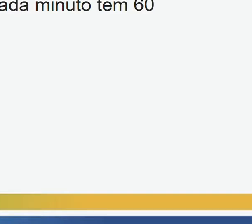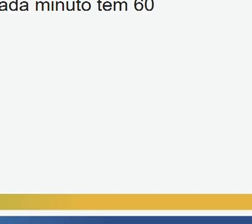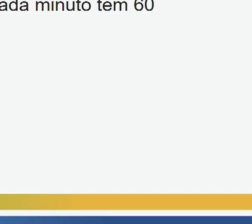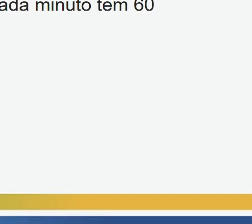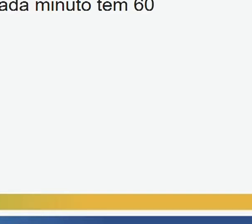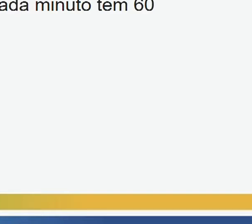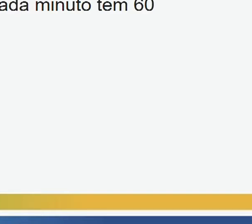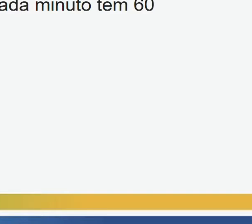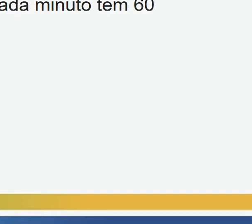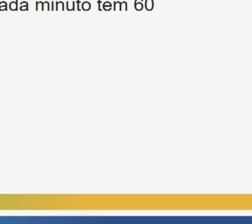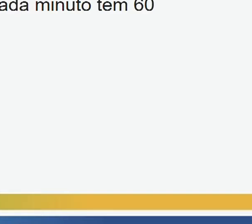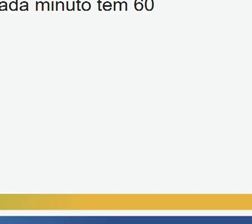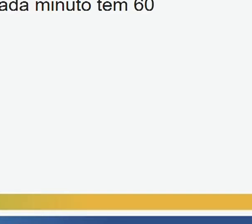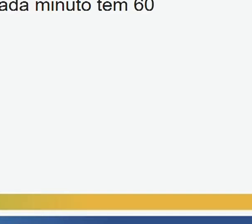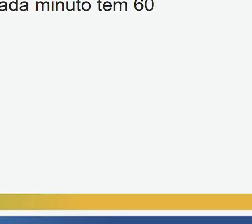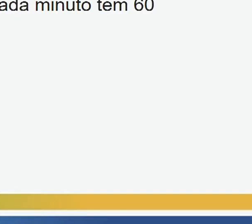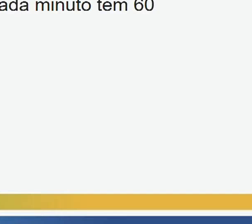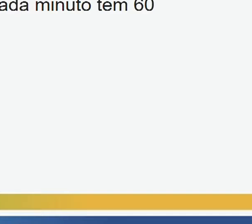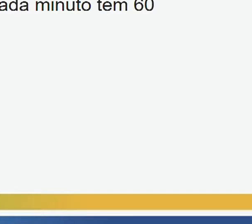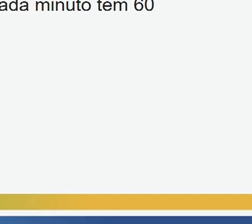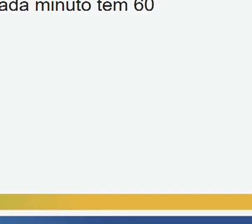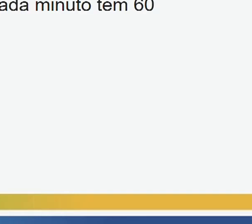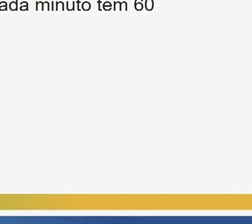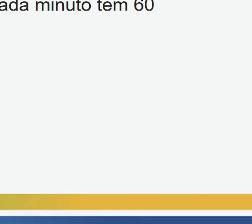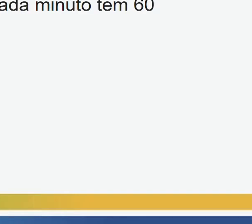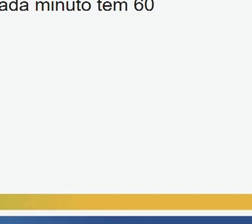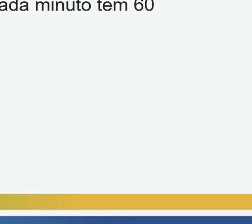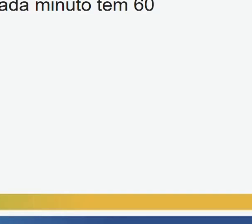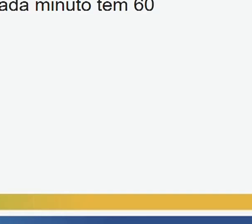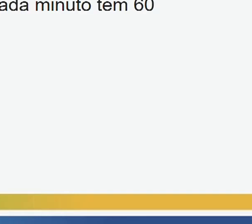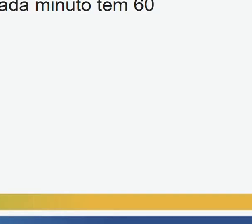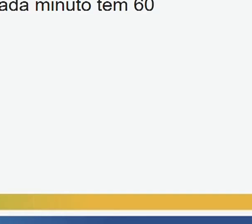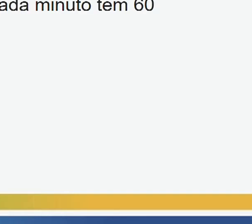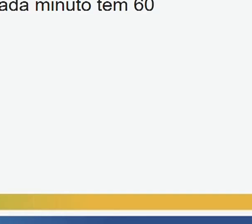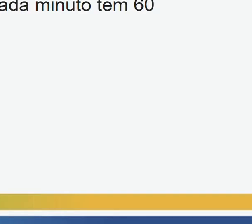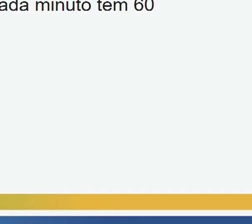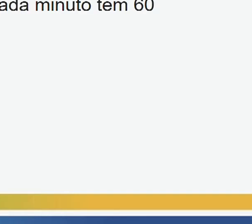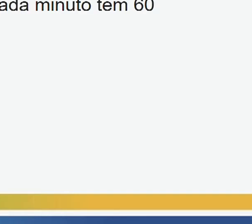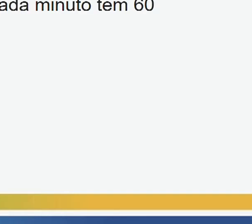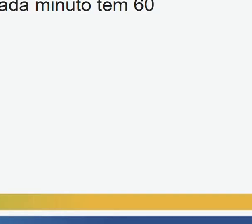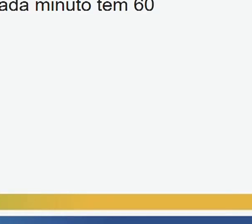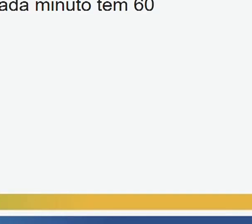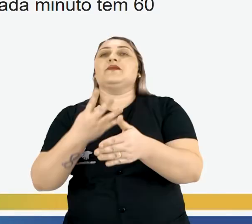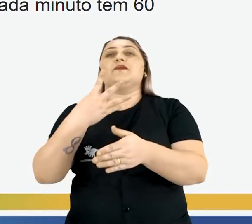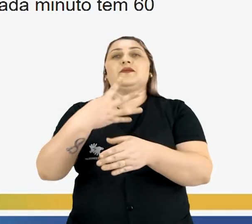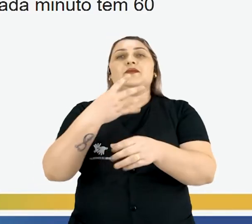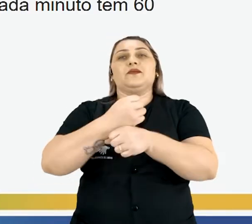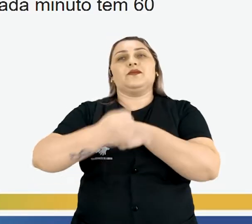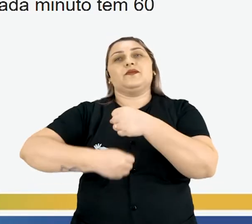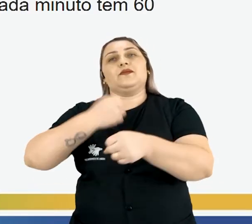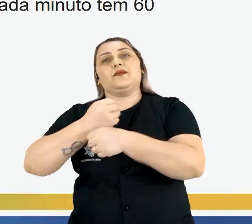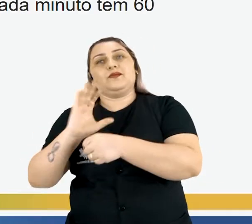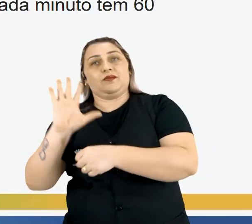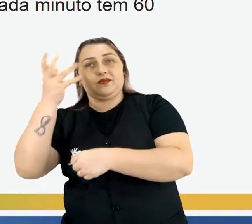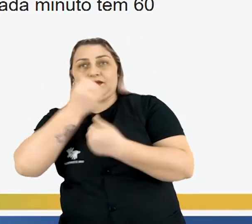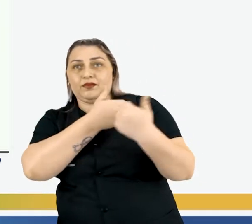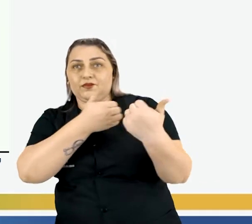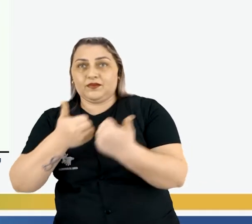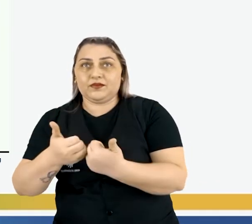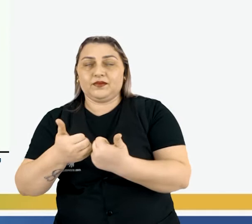366, né? Porque somou as 6 horas de cada ano, aí de 4 em 4 anos isso acontece, tá